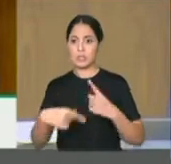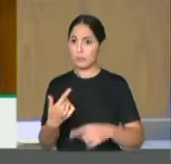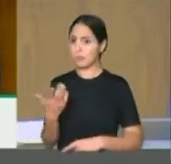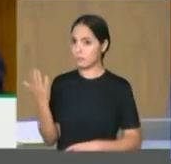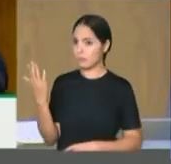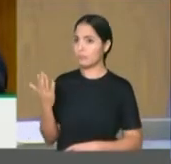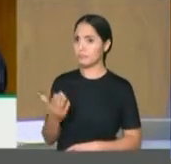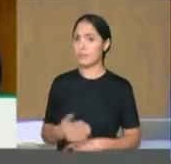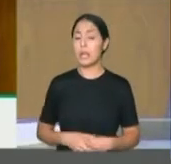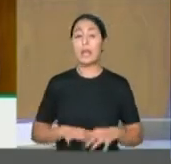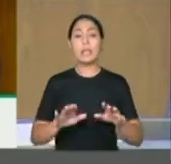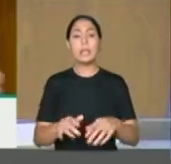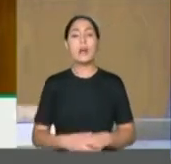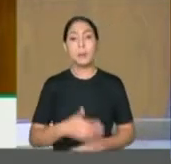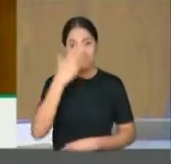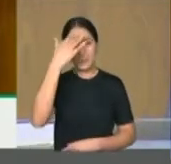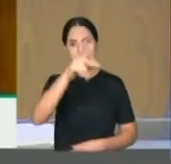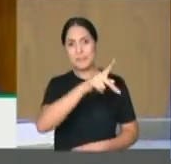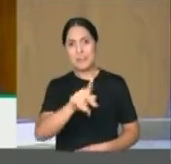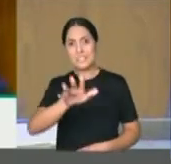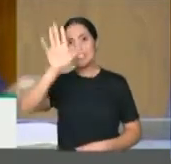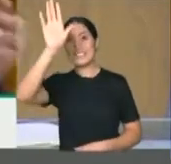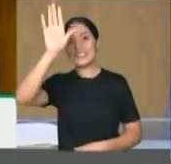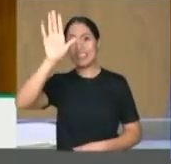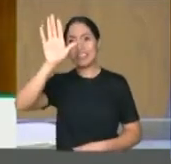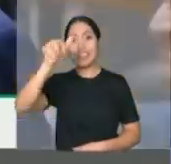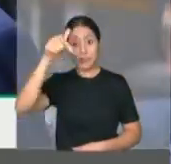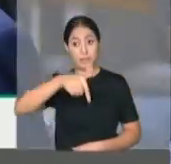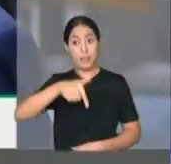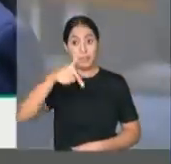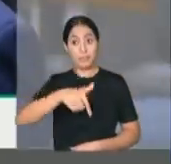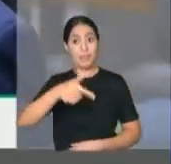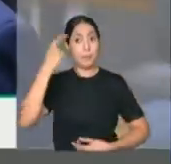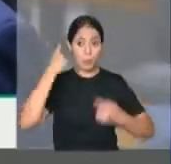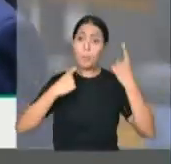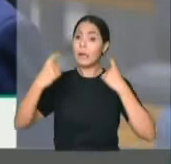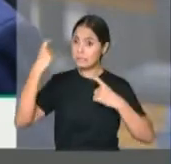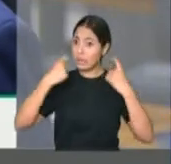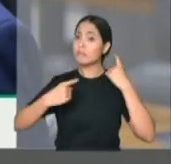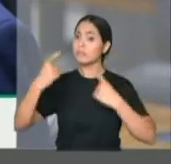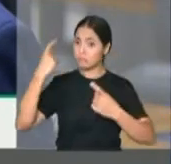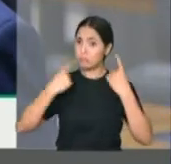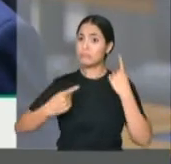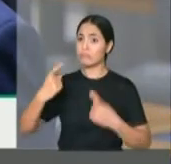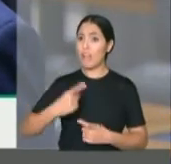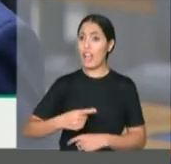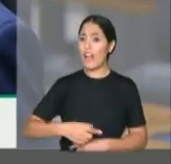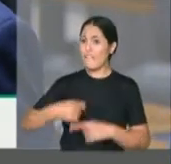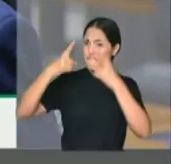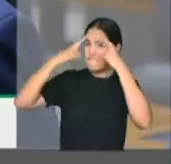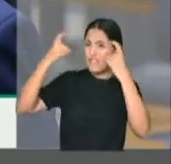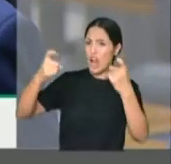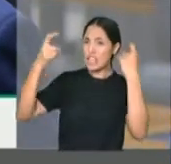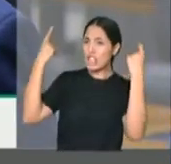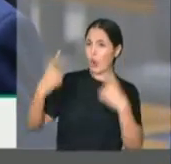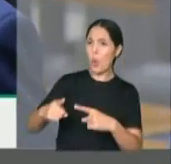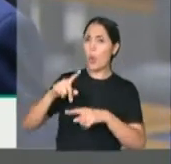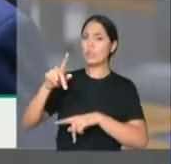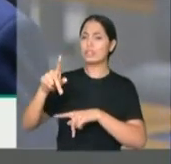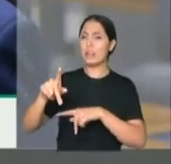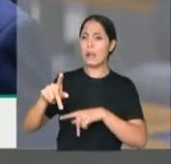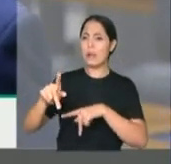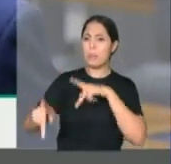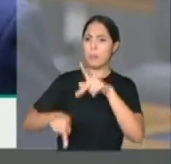obrigado senhor presidente eu venho aqui registrar a minha preocupação com a violência contra os motores de